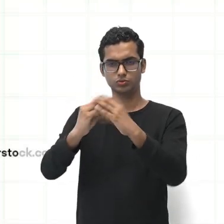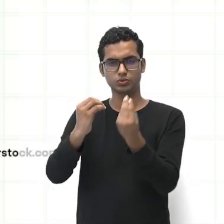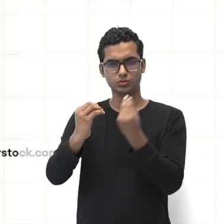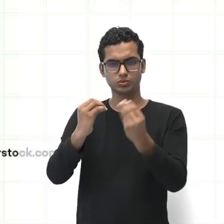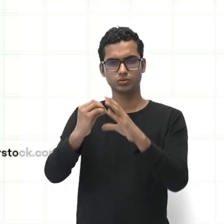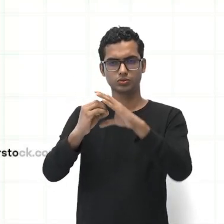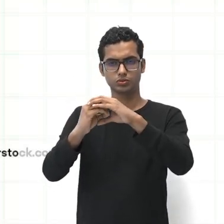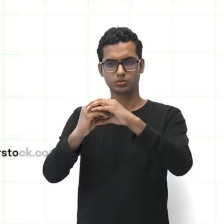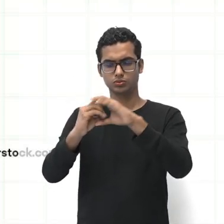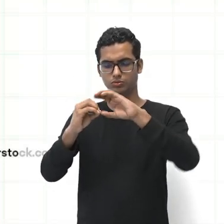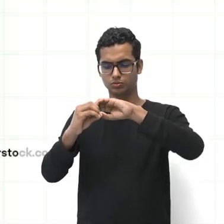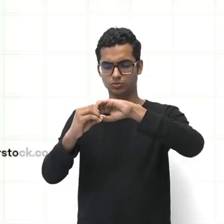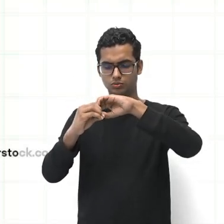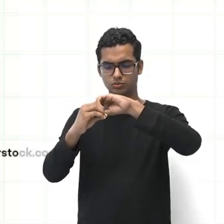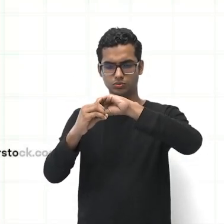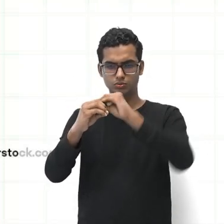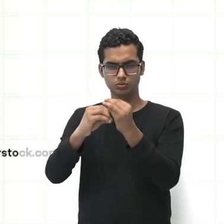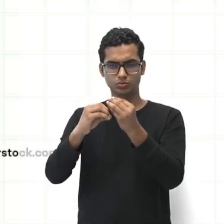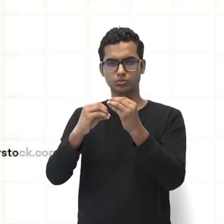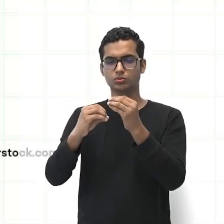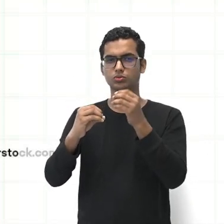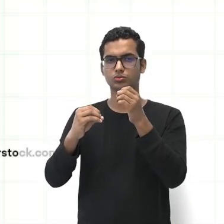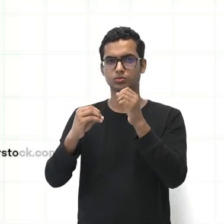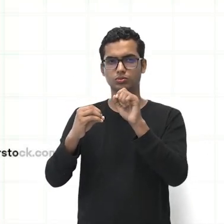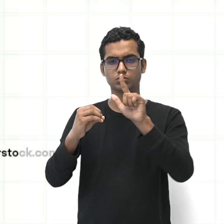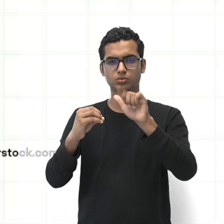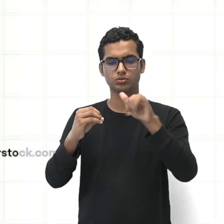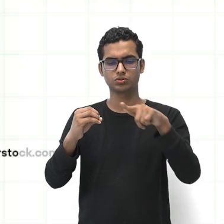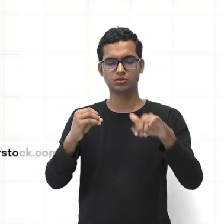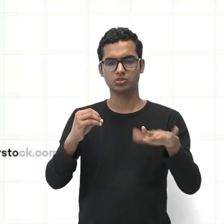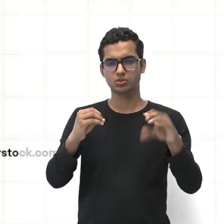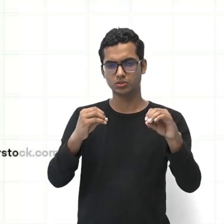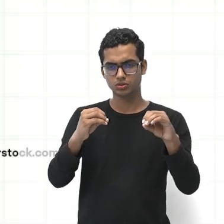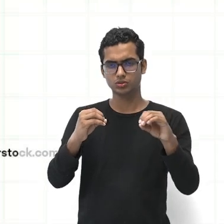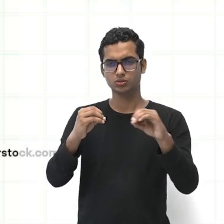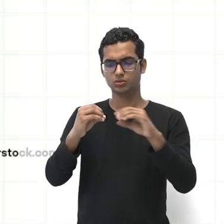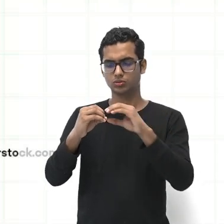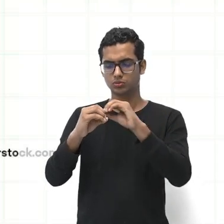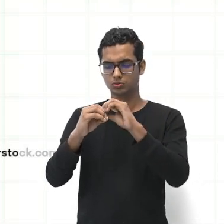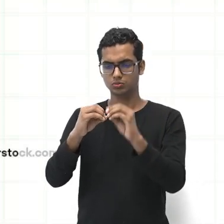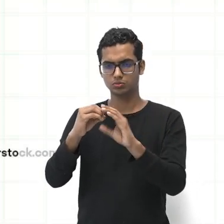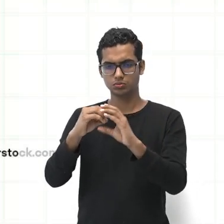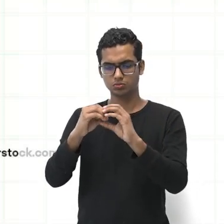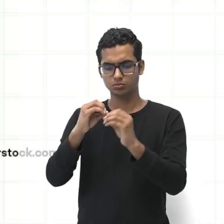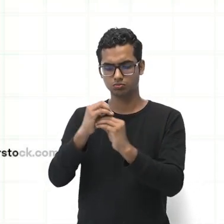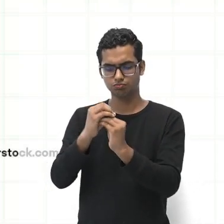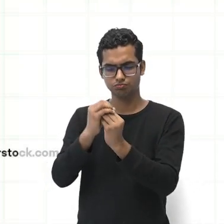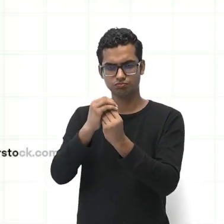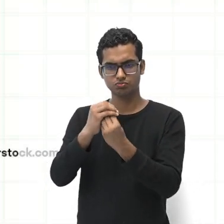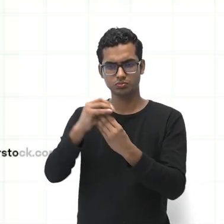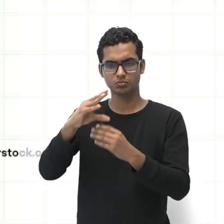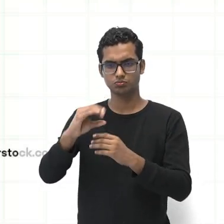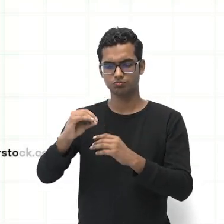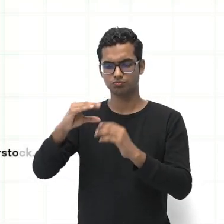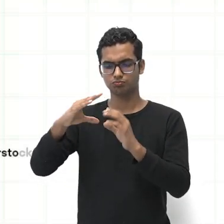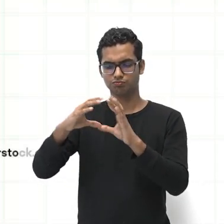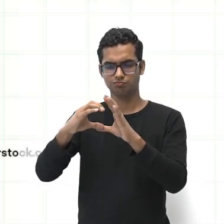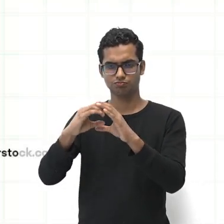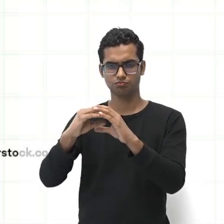ele é preenchido por esse líquido que é o humor vítreo, certo? E